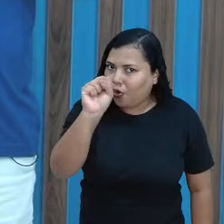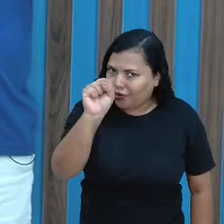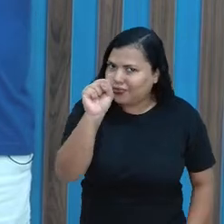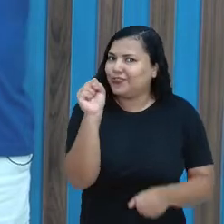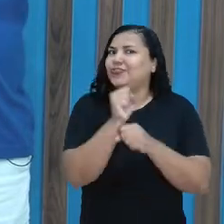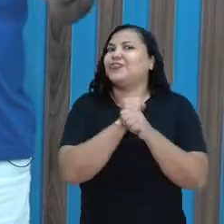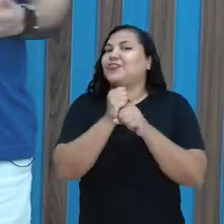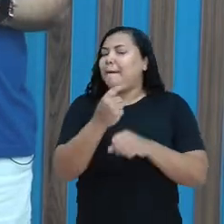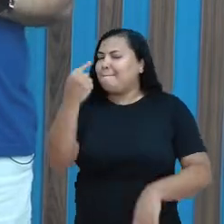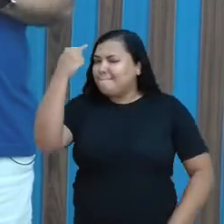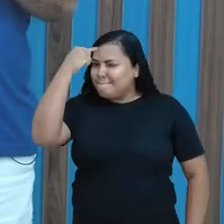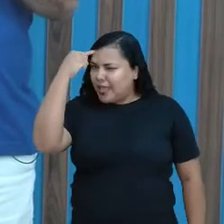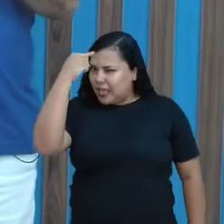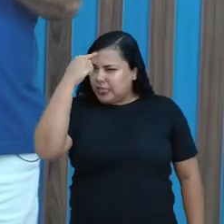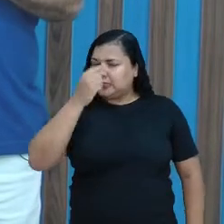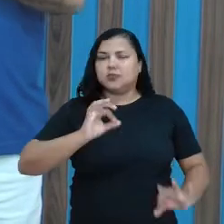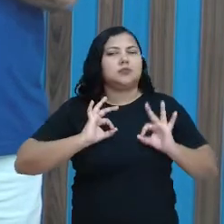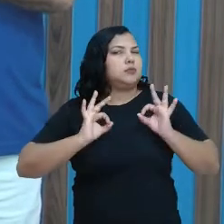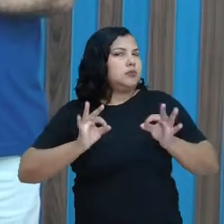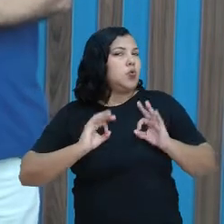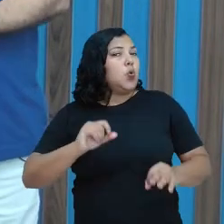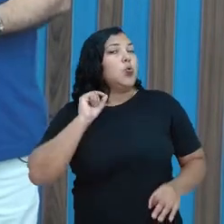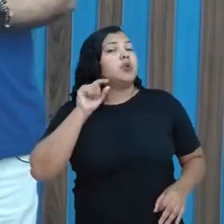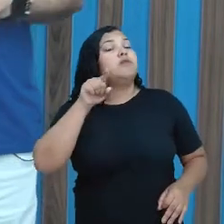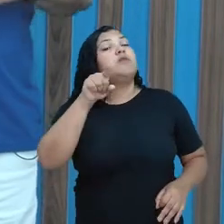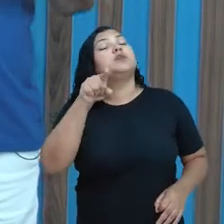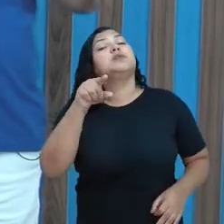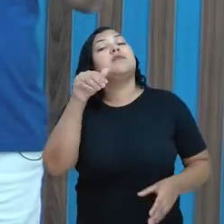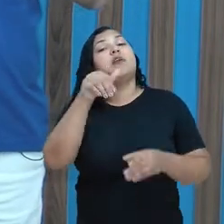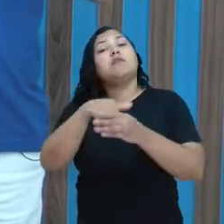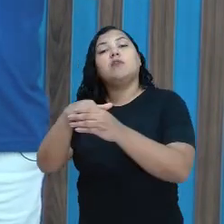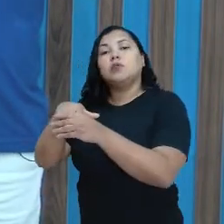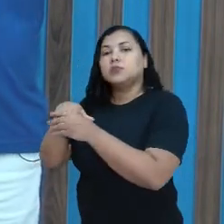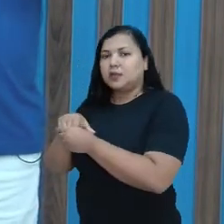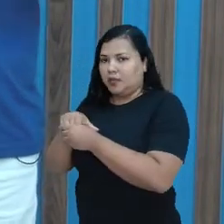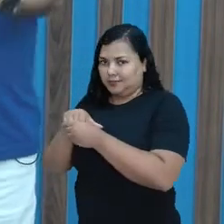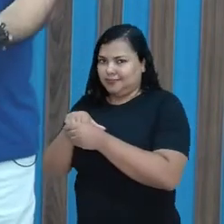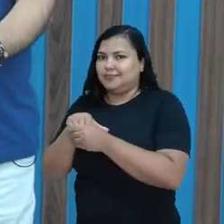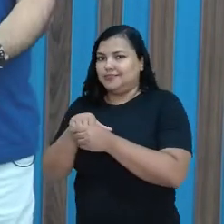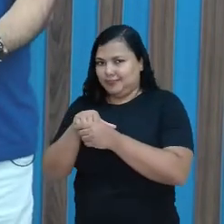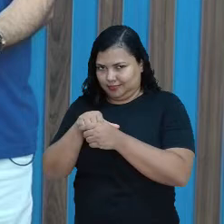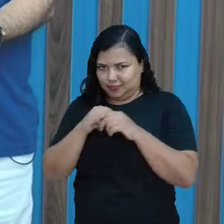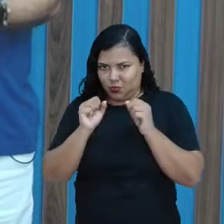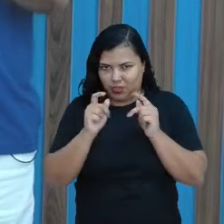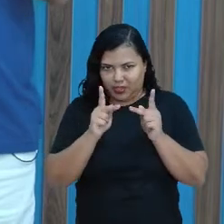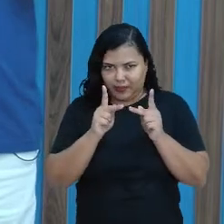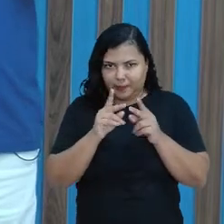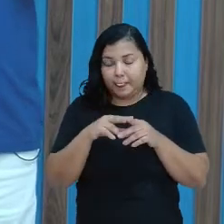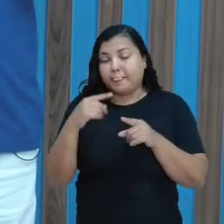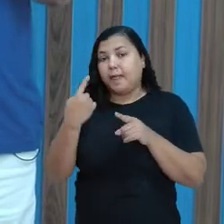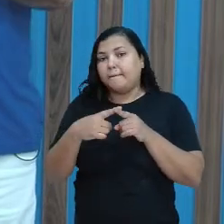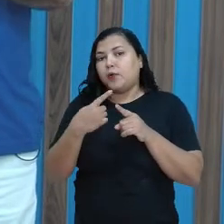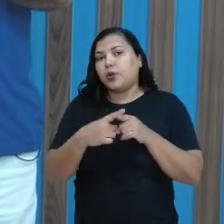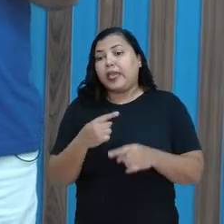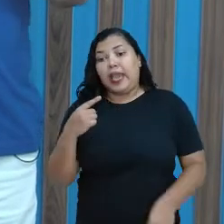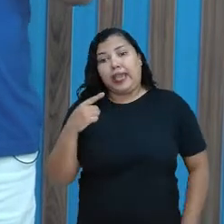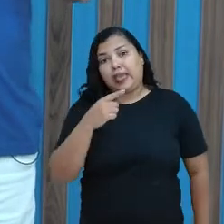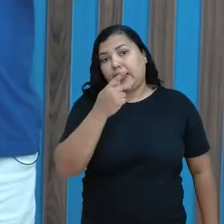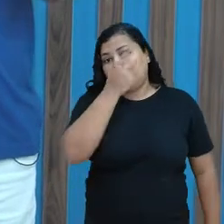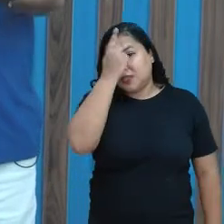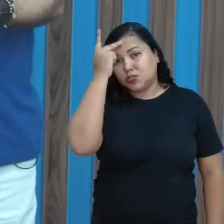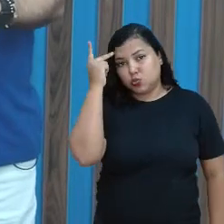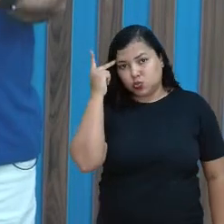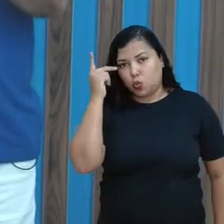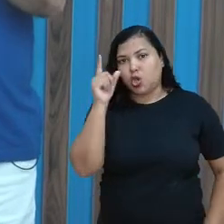você pense bastante em quem você vai votar, em quem você vai depositar ali a sua confiança, porque aquele camarada ou